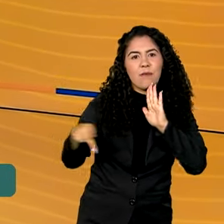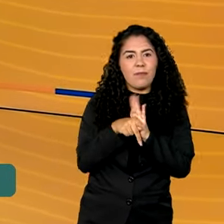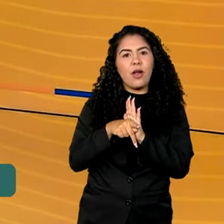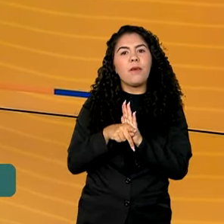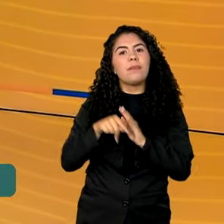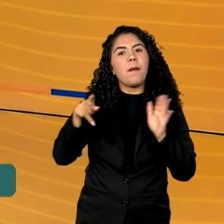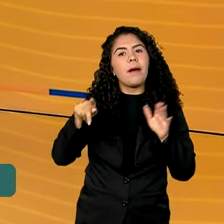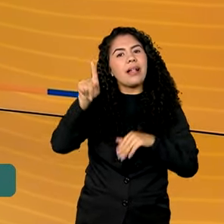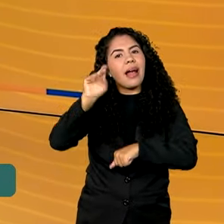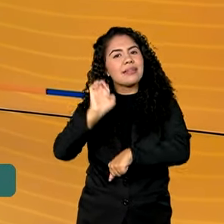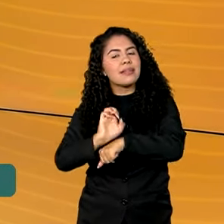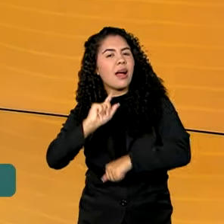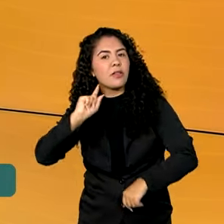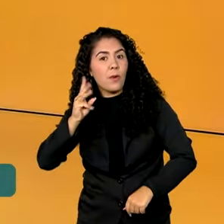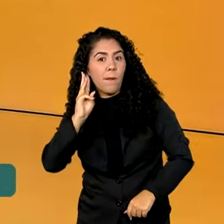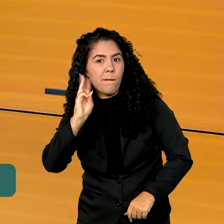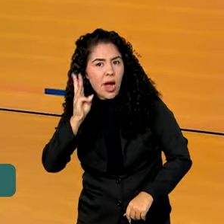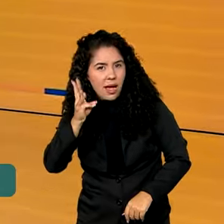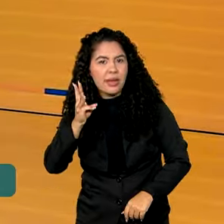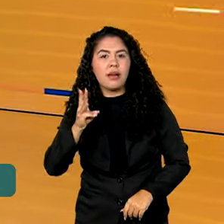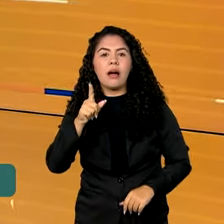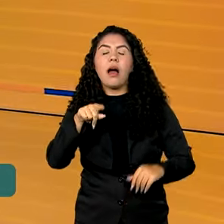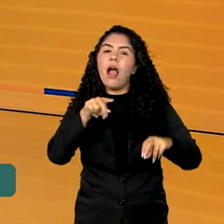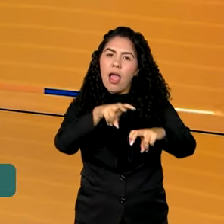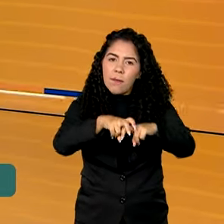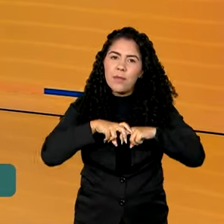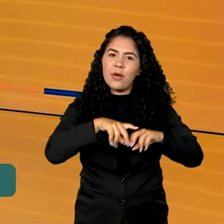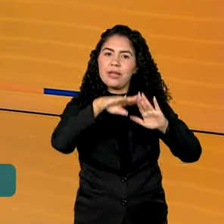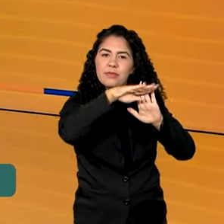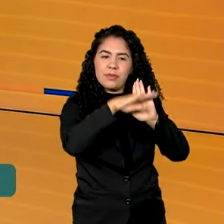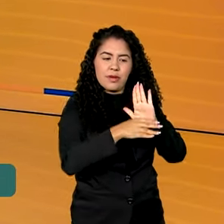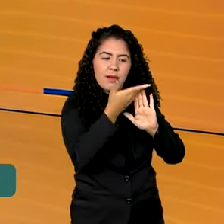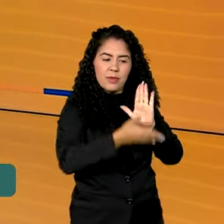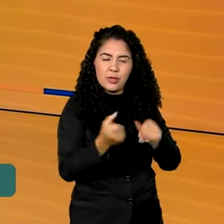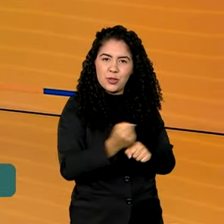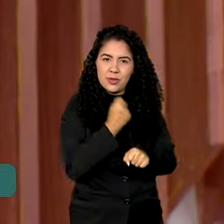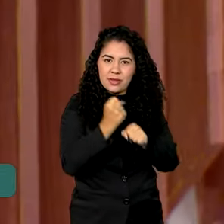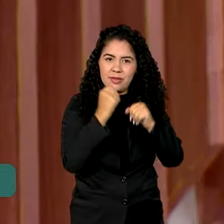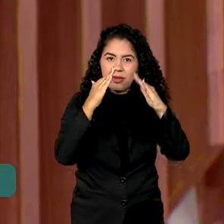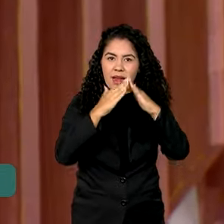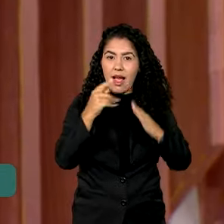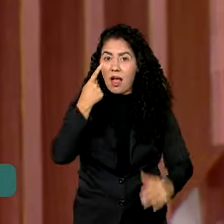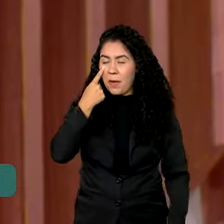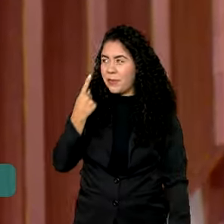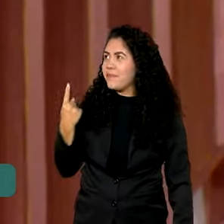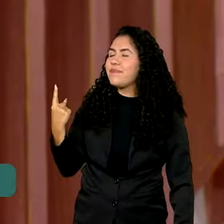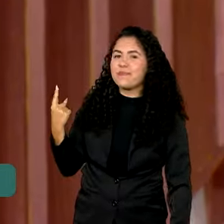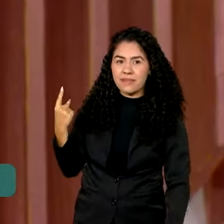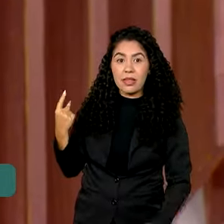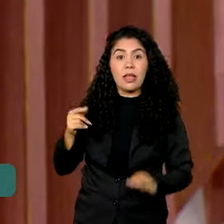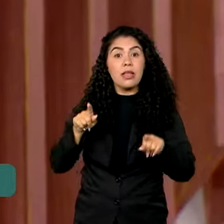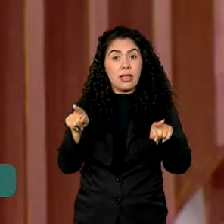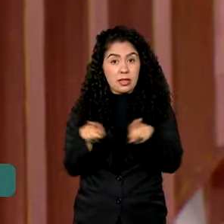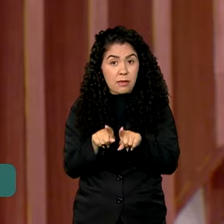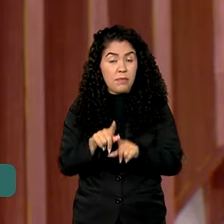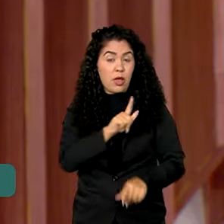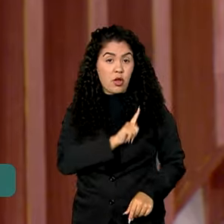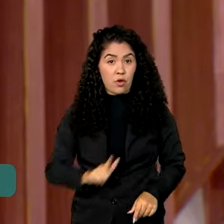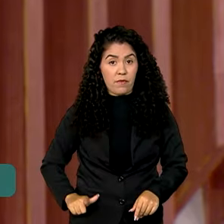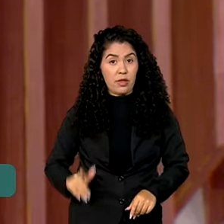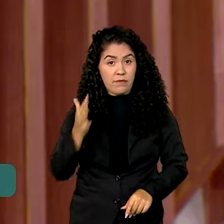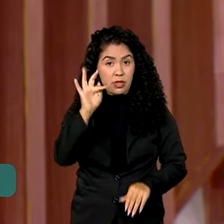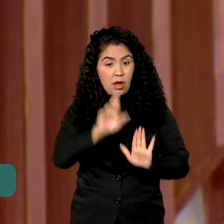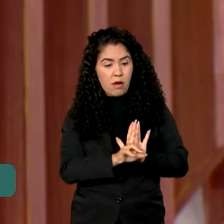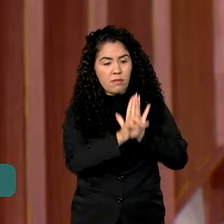Filho. As unidades habitacionais fazem parte do programa Minha Casa Minha Vida. E o governo federal anunciou novos investimentos